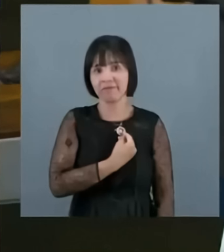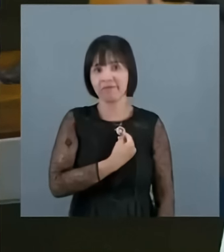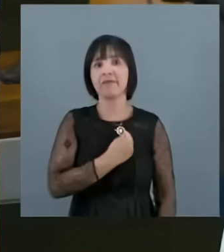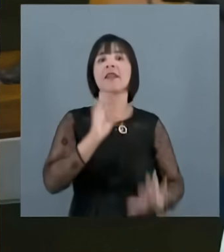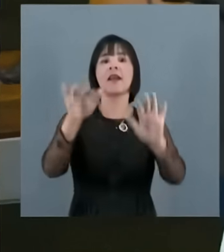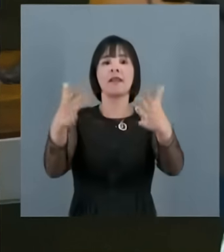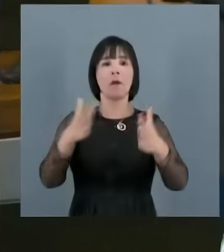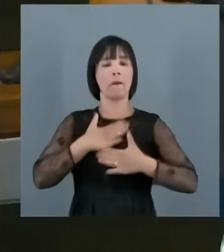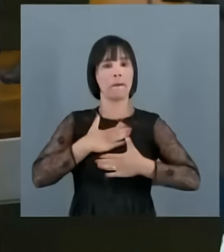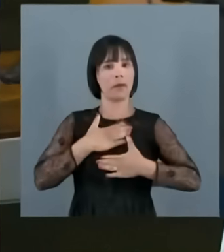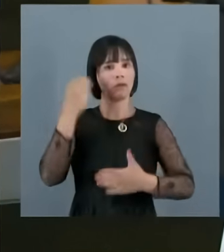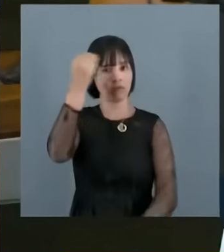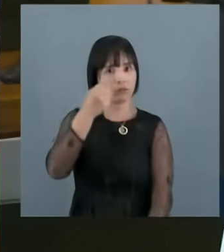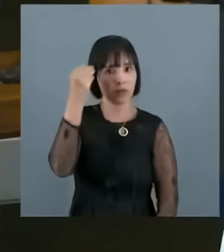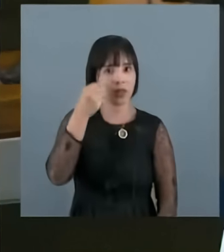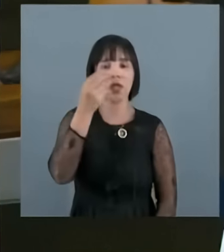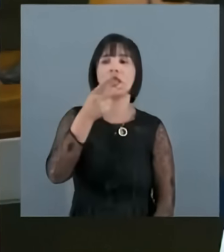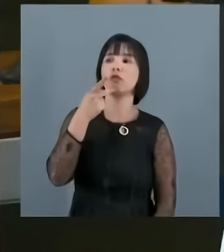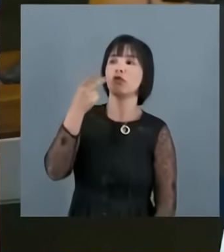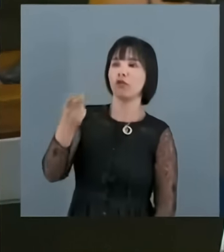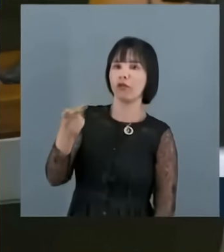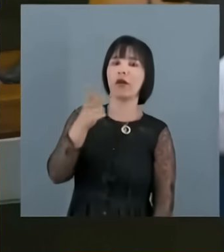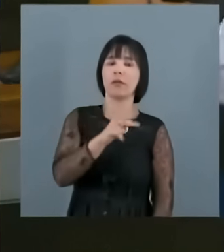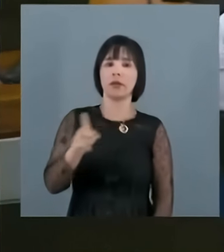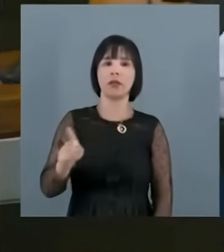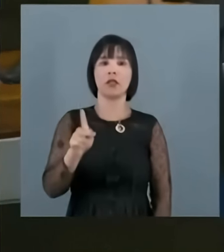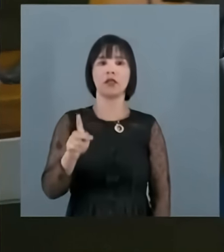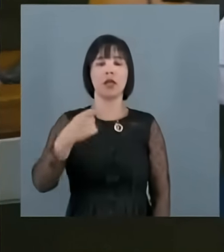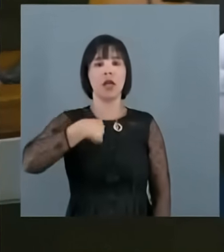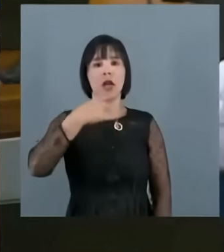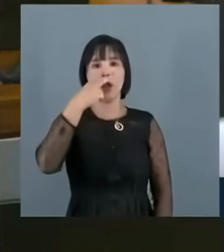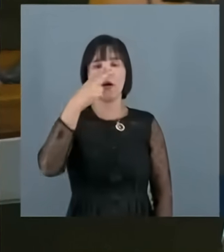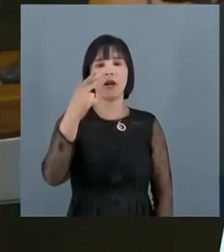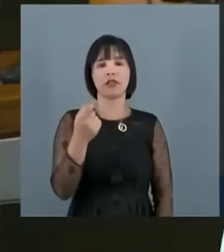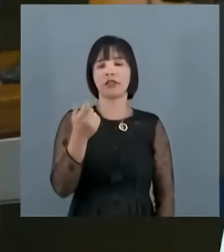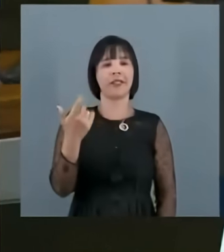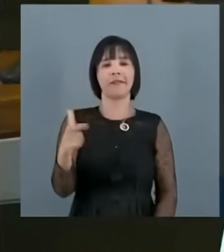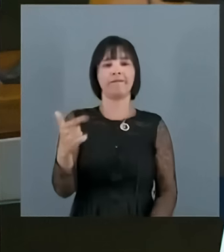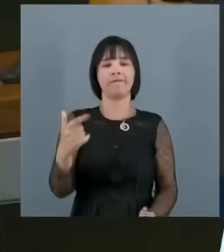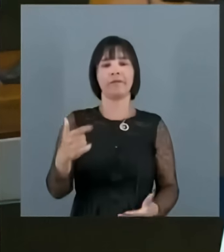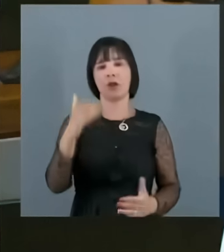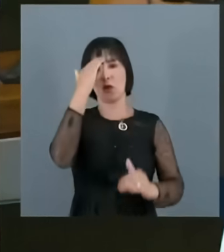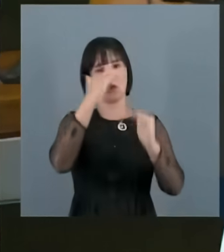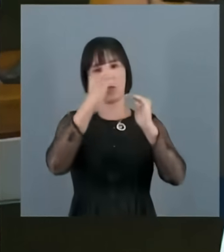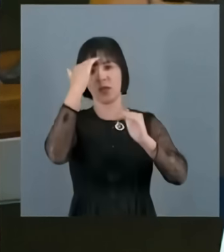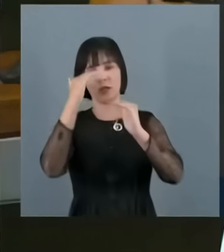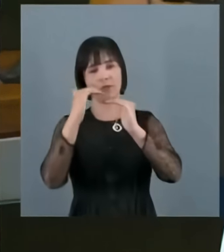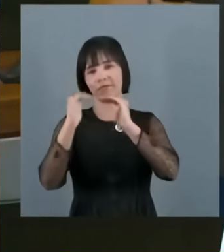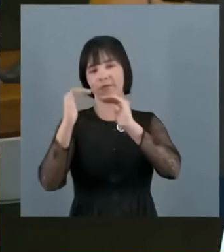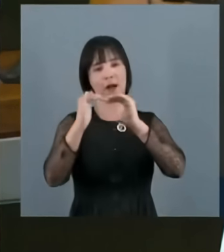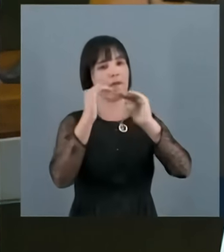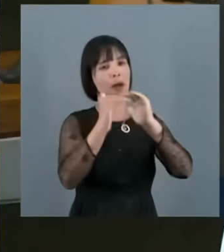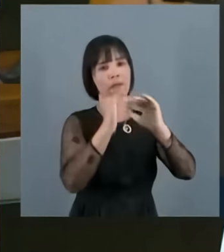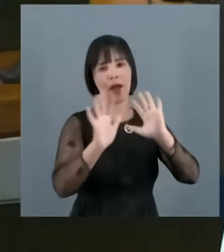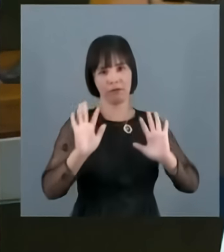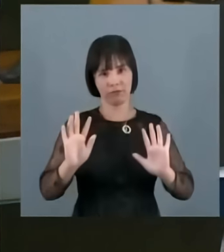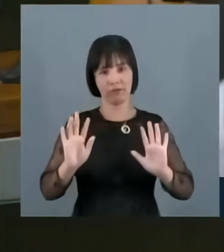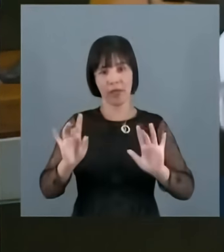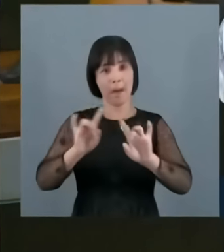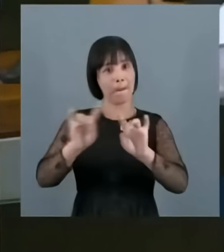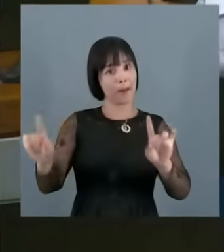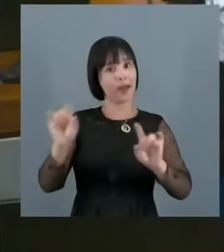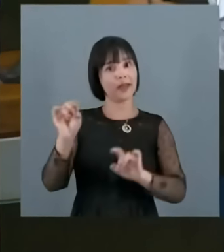minha experiência, digo a Vossa Excelência o seguinte: eu acho que não terá concordância da maioria. Mas Vossa